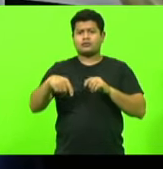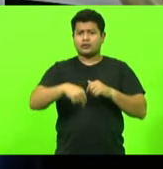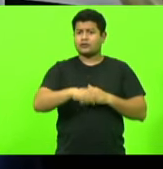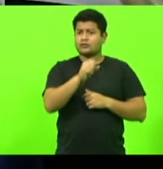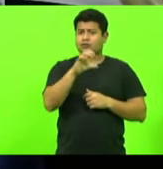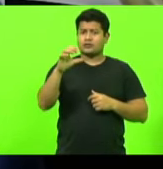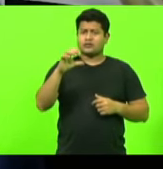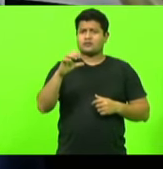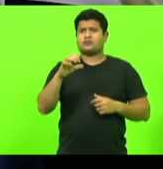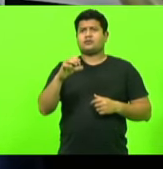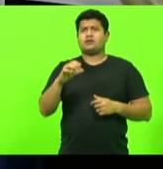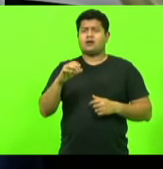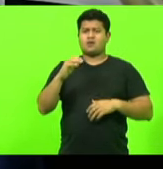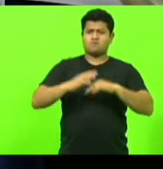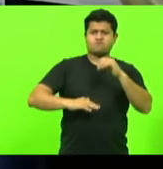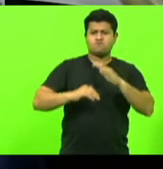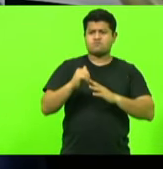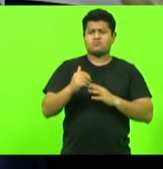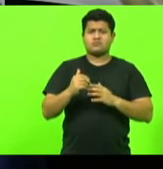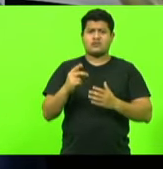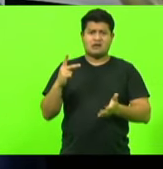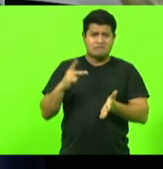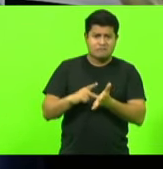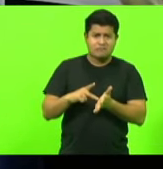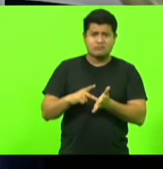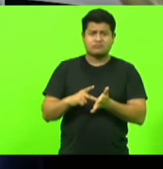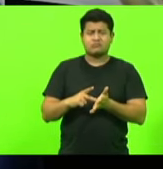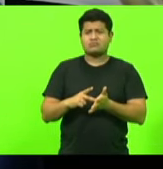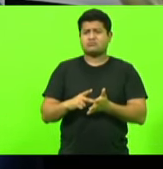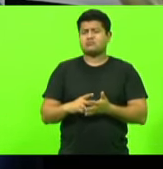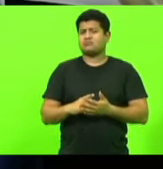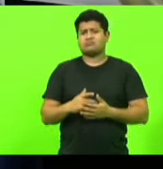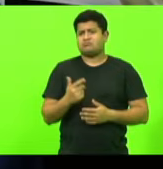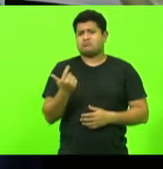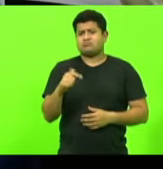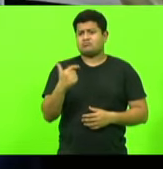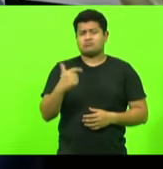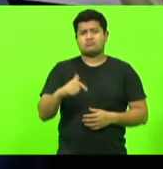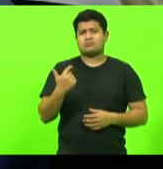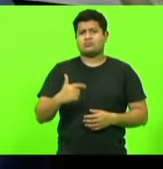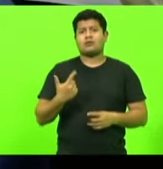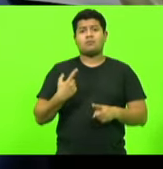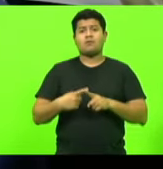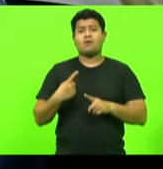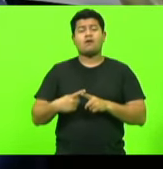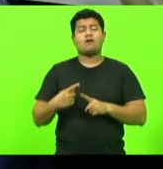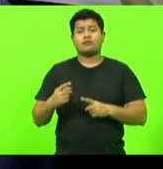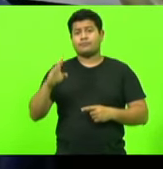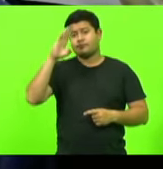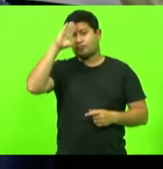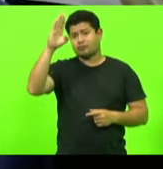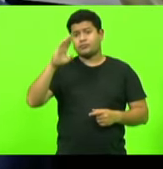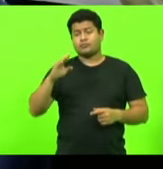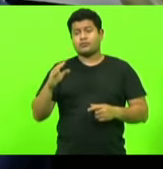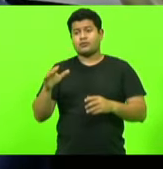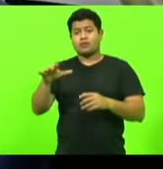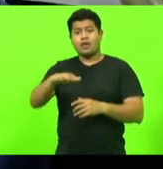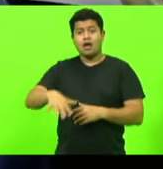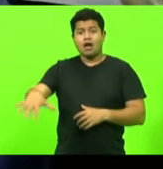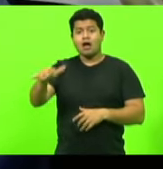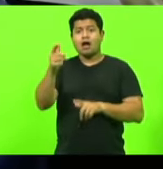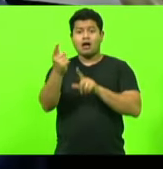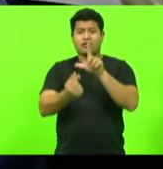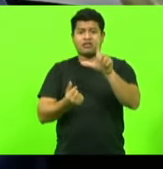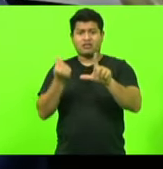isso não, na prática não é visto, porque principalmente no setor de logística,